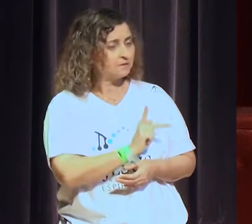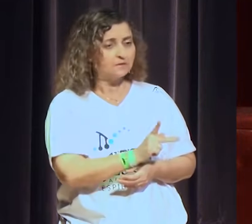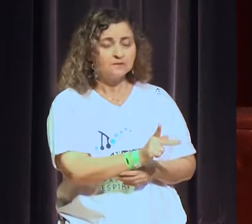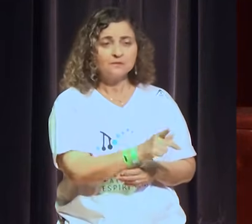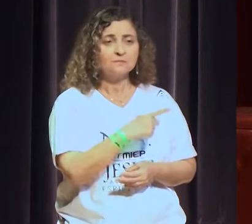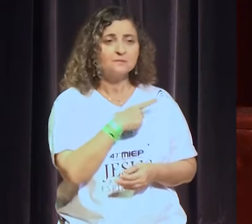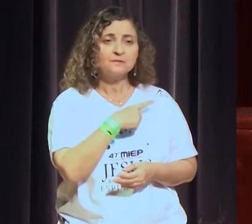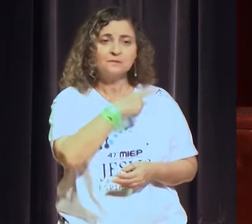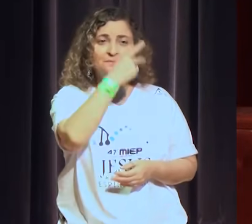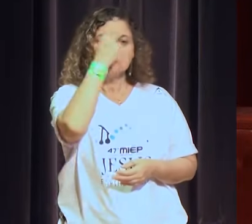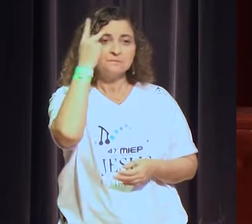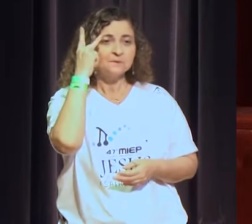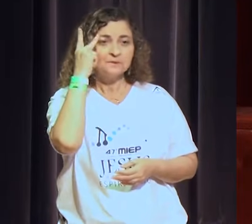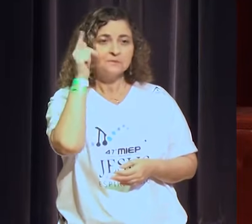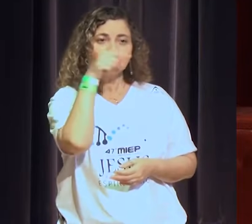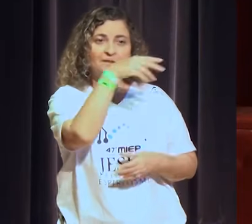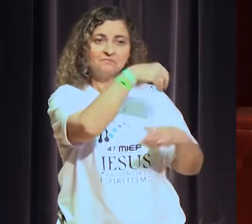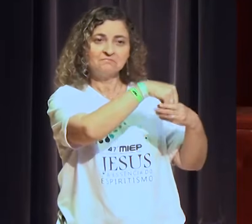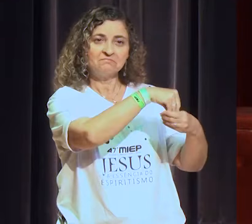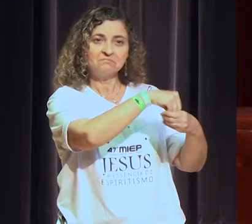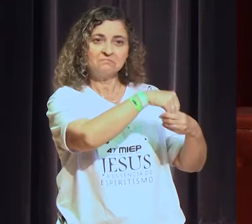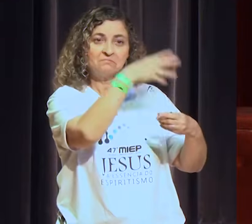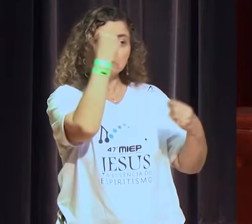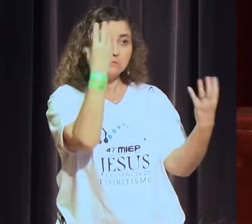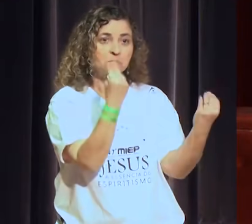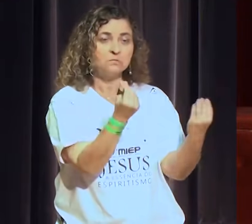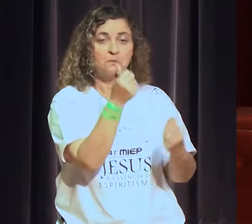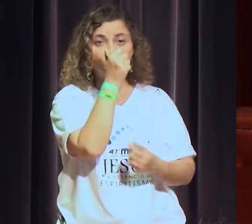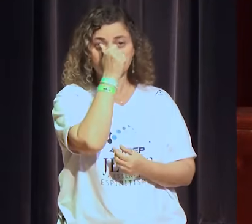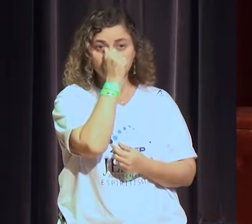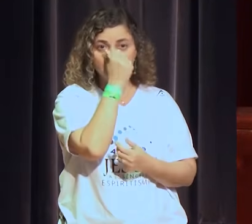Eu nunca vi você chorando por ninguém lá.